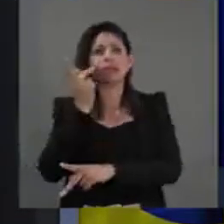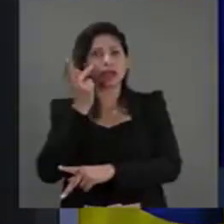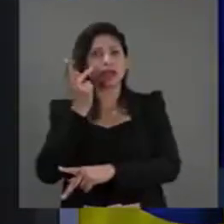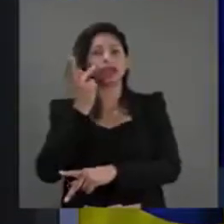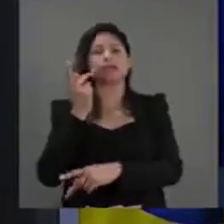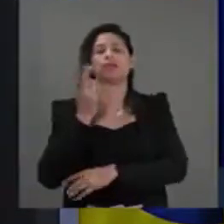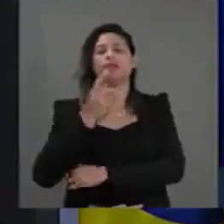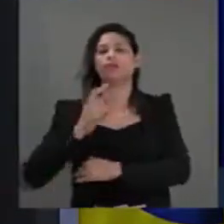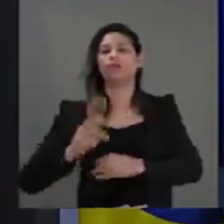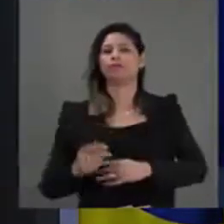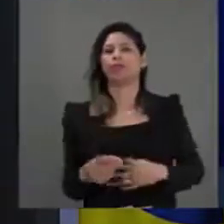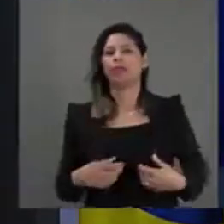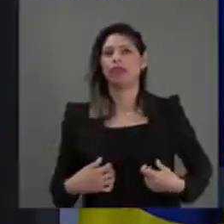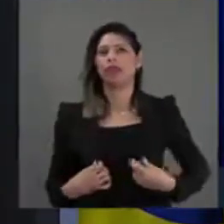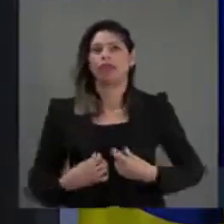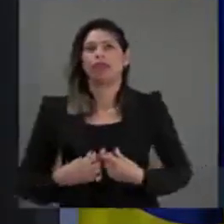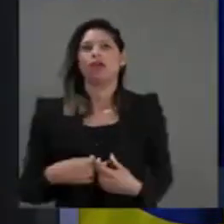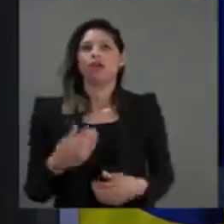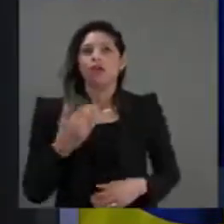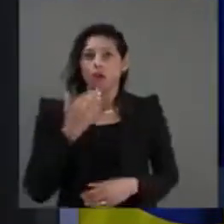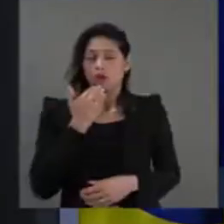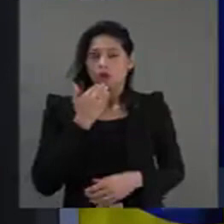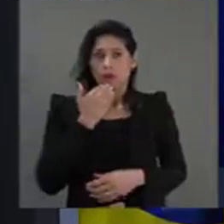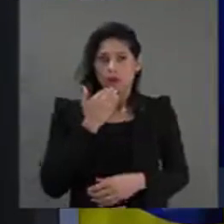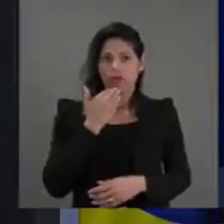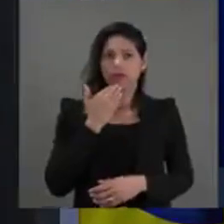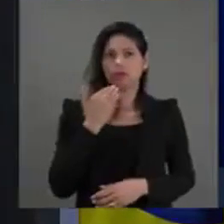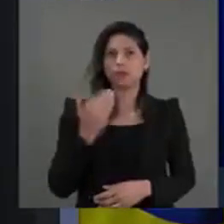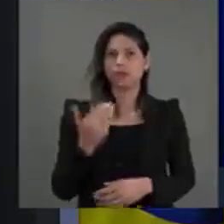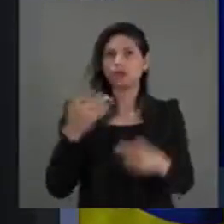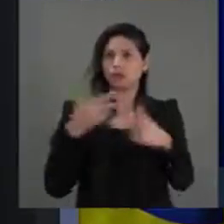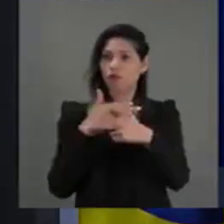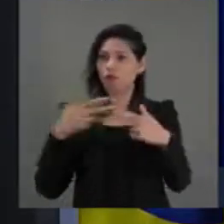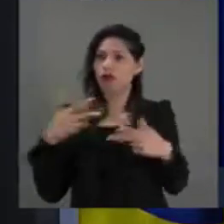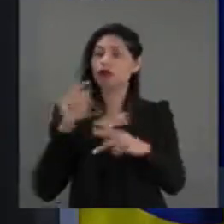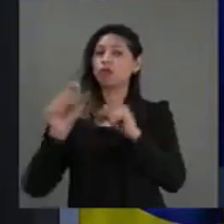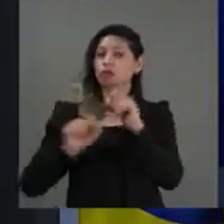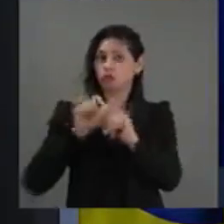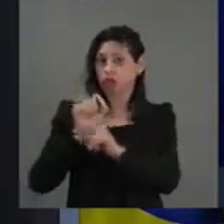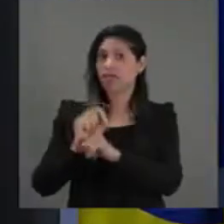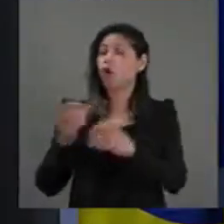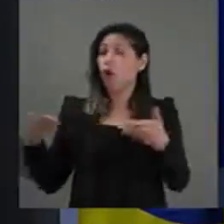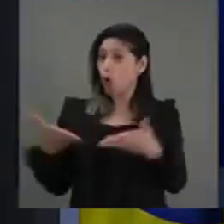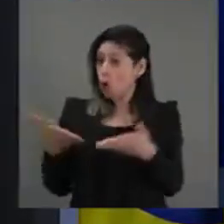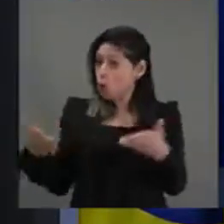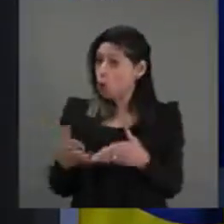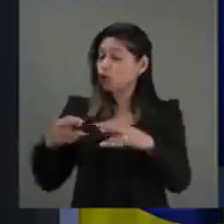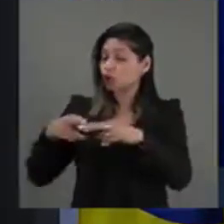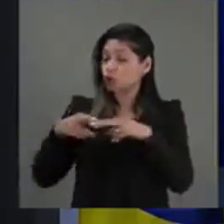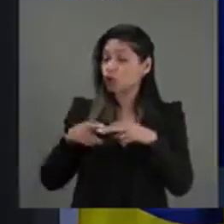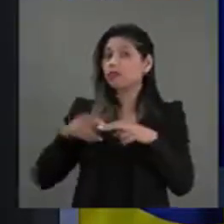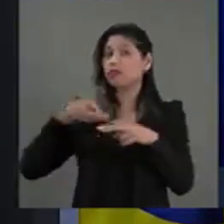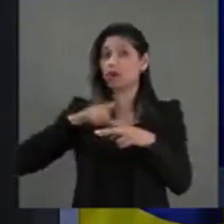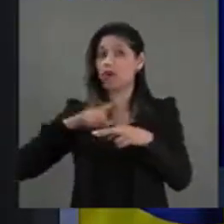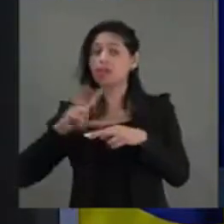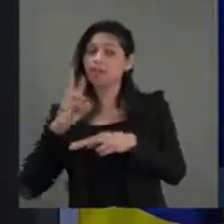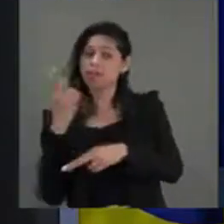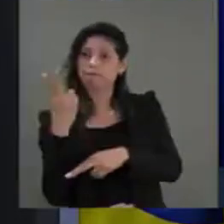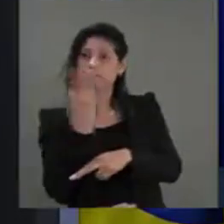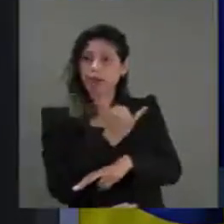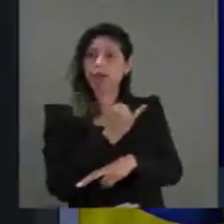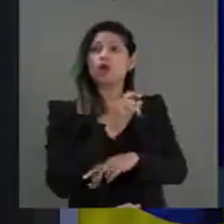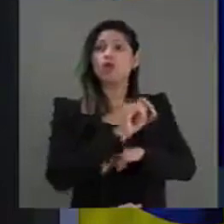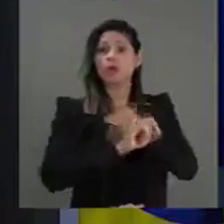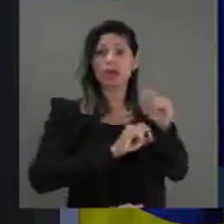requerimentos que estão sendo encaminhados hoje ainda à PGR e